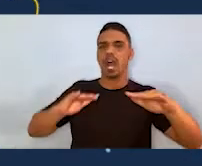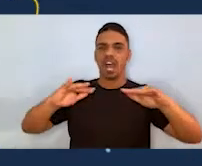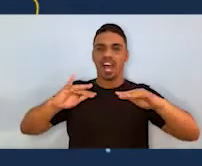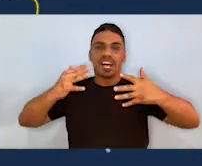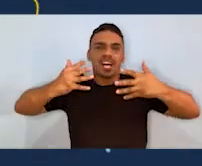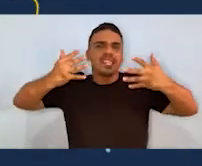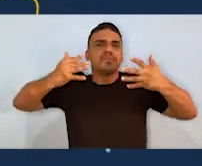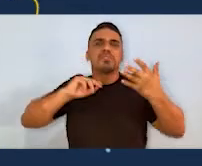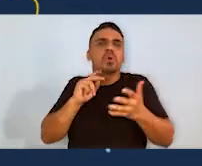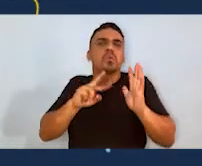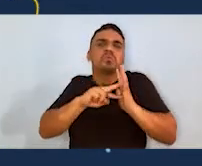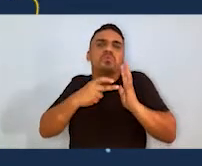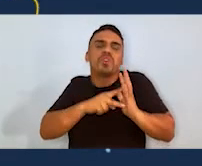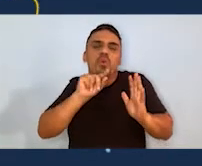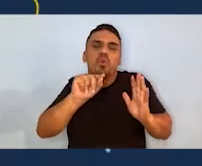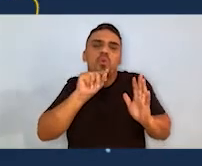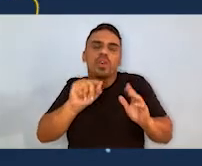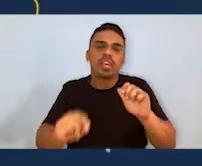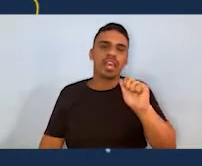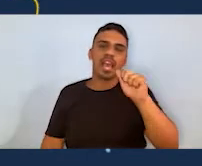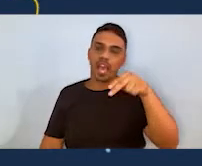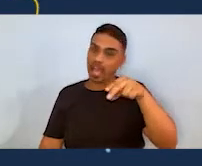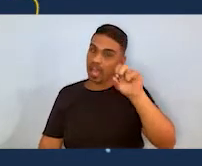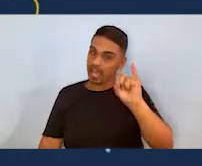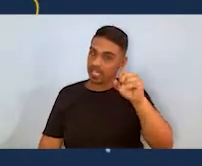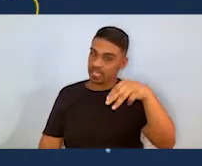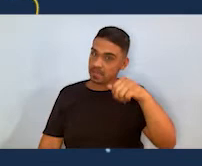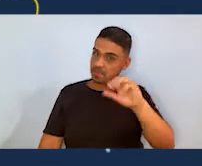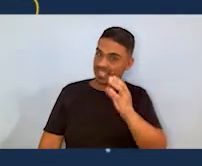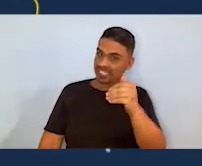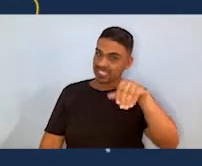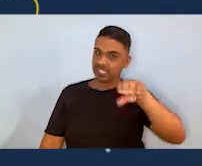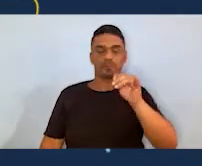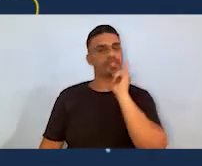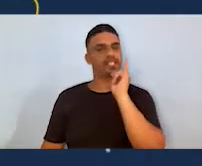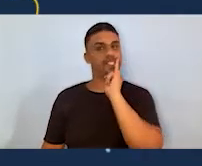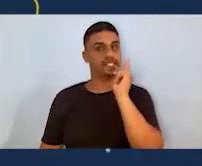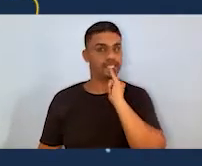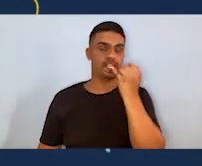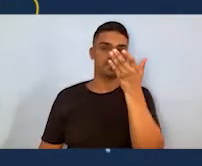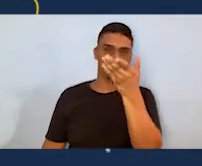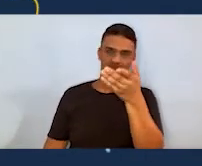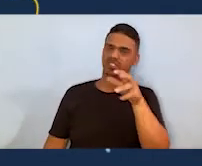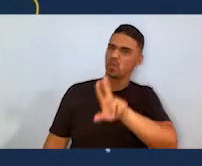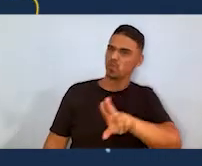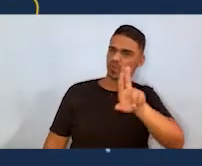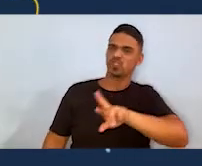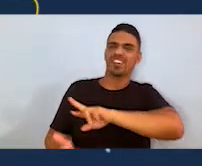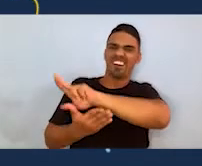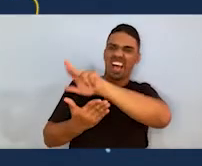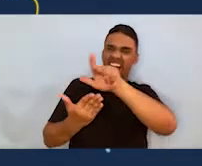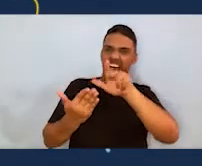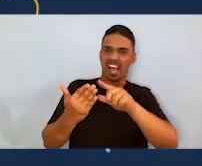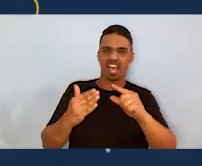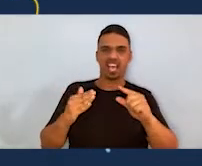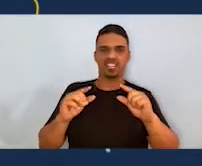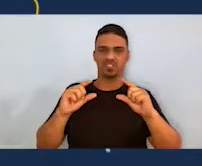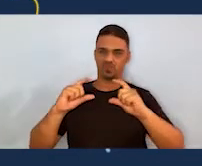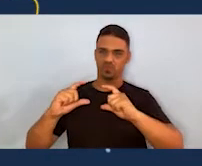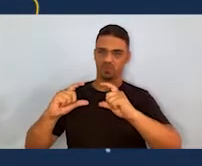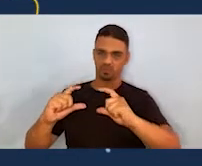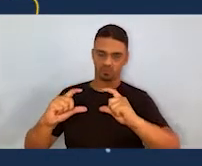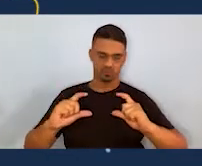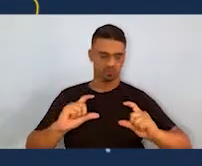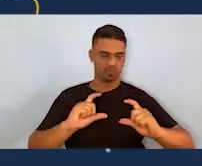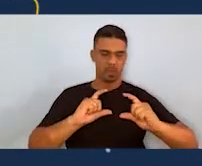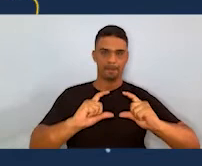é animação efetivamente? Vamos entrar no básico, né? A animação é você usar vários quadros que vão